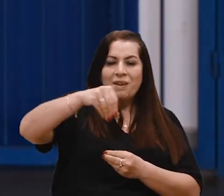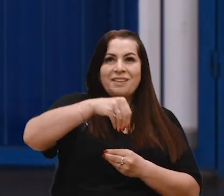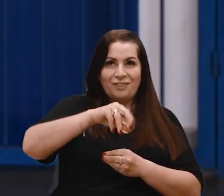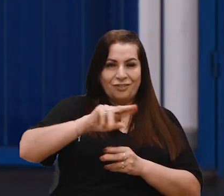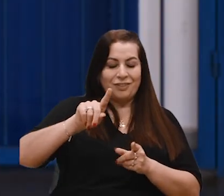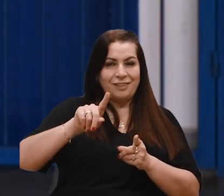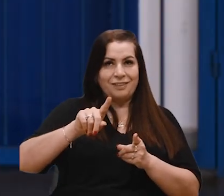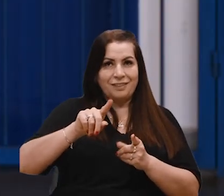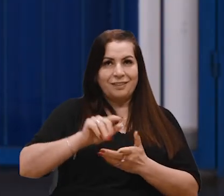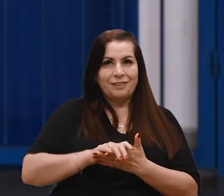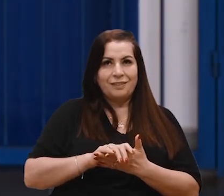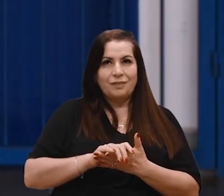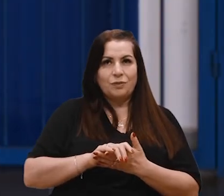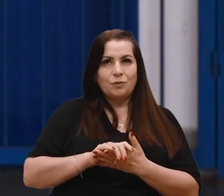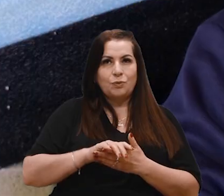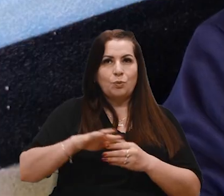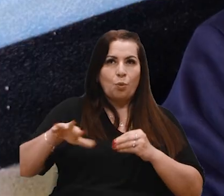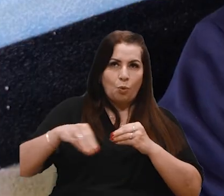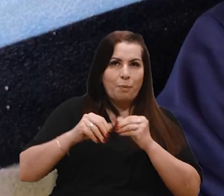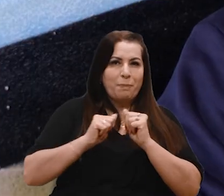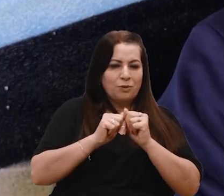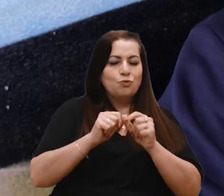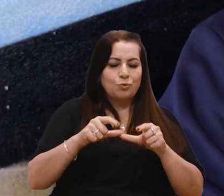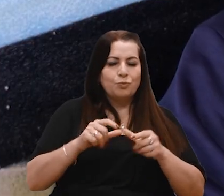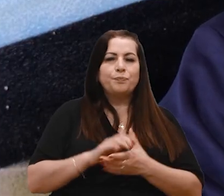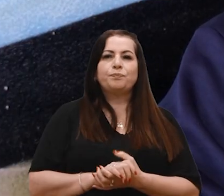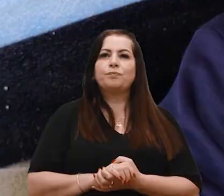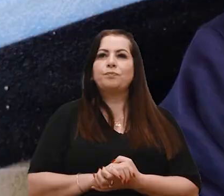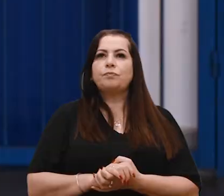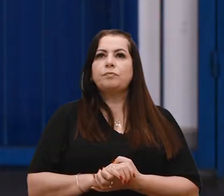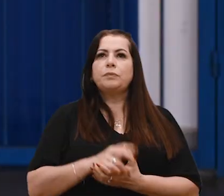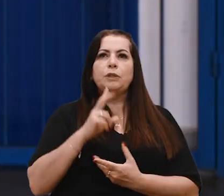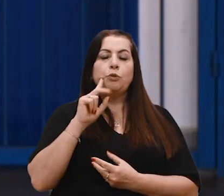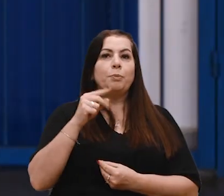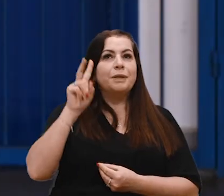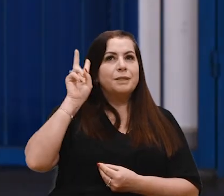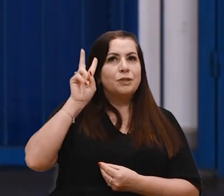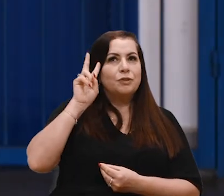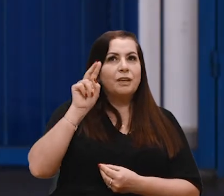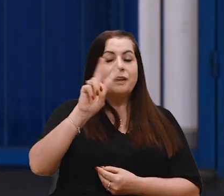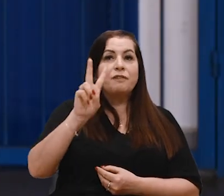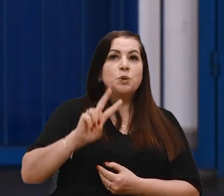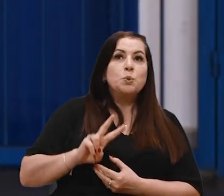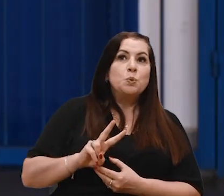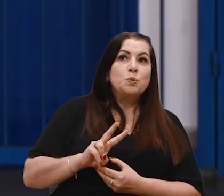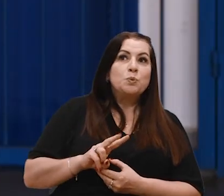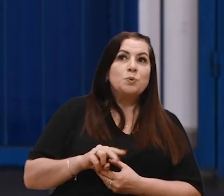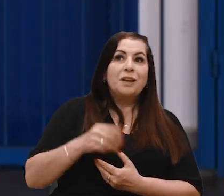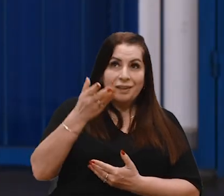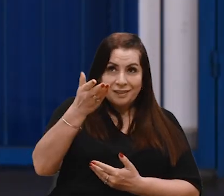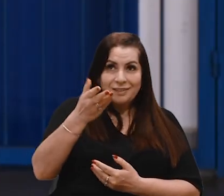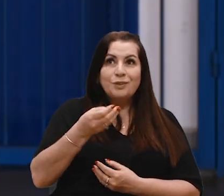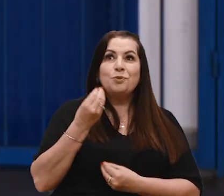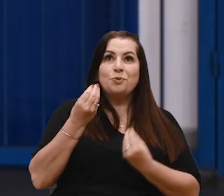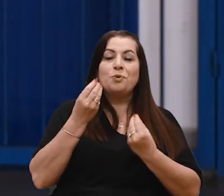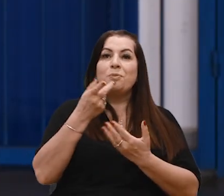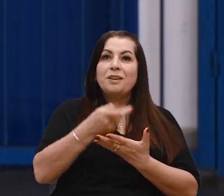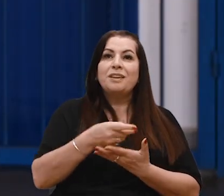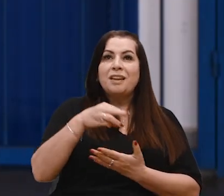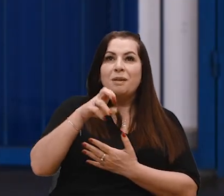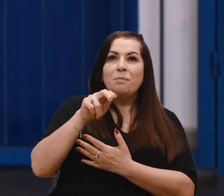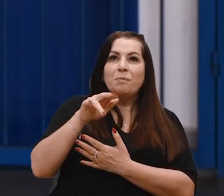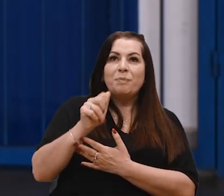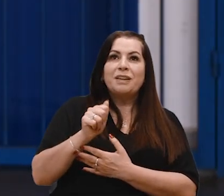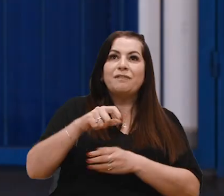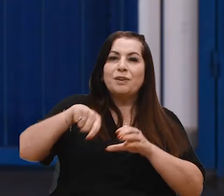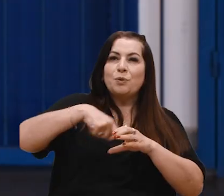só temperinho diferente. Muda o tempero ou acompanhamento. Volks, vamos ver como essa história na Venezuela, Marliva, como